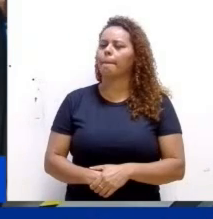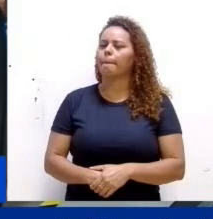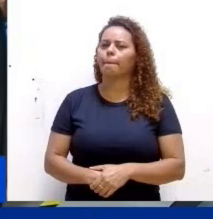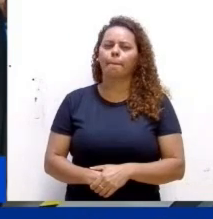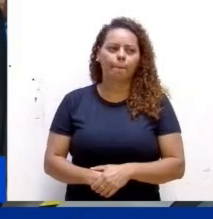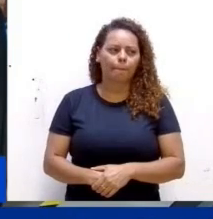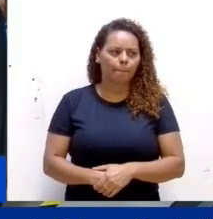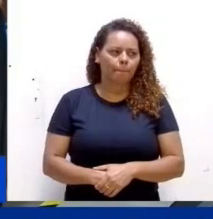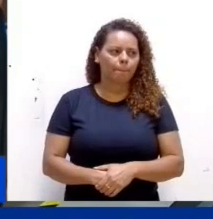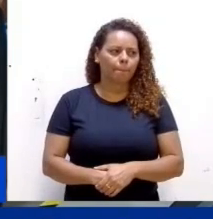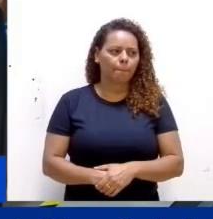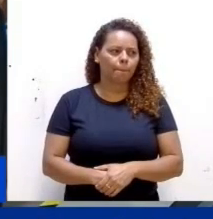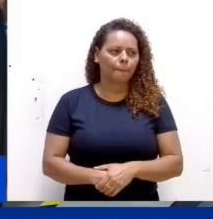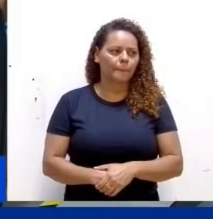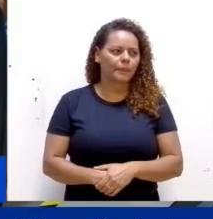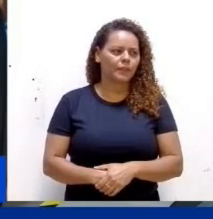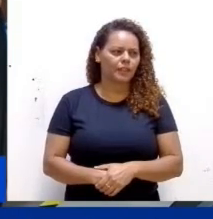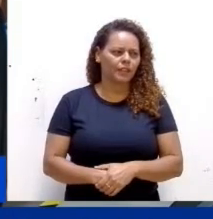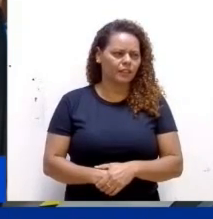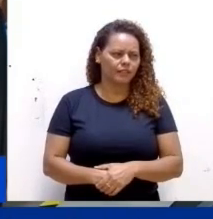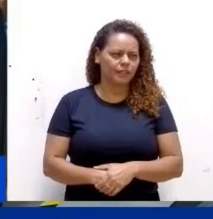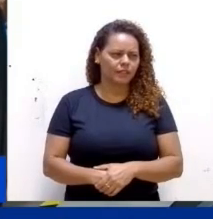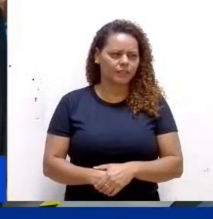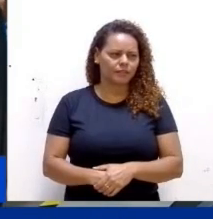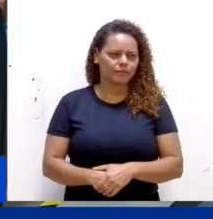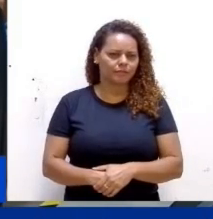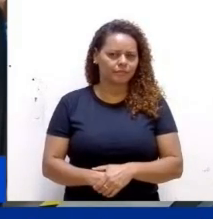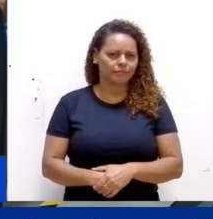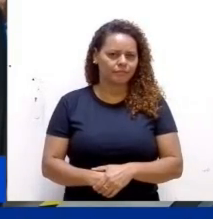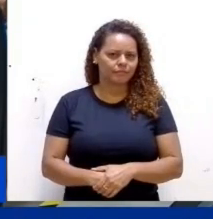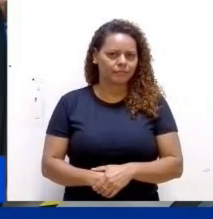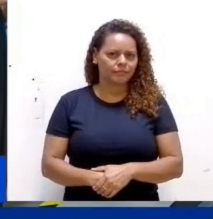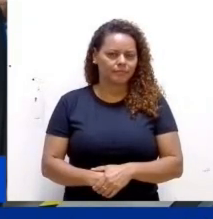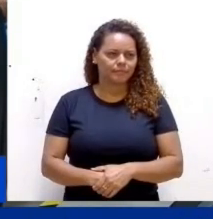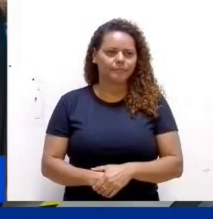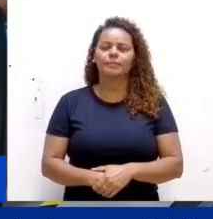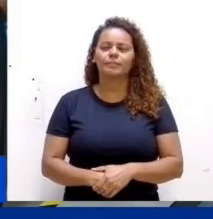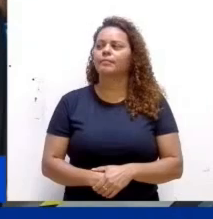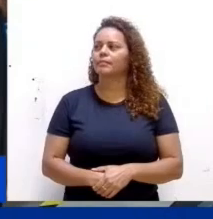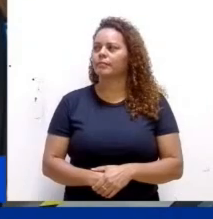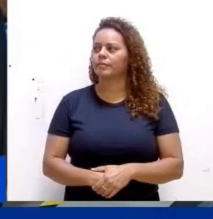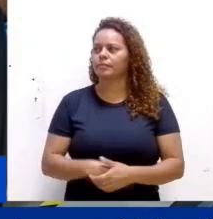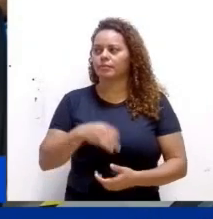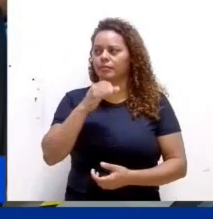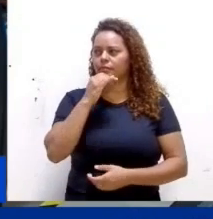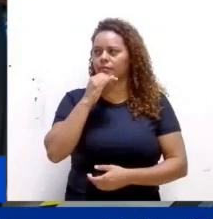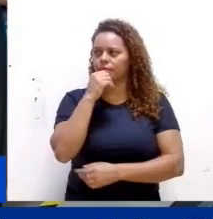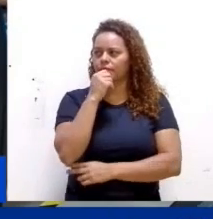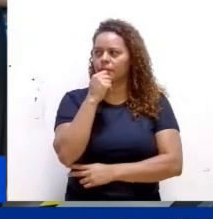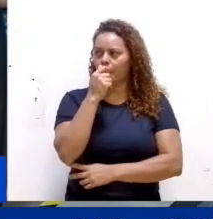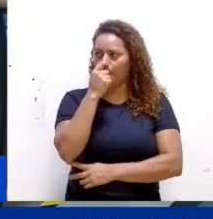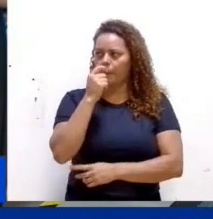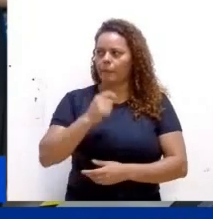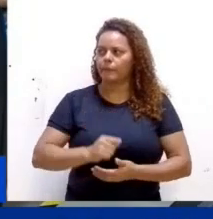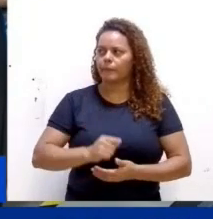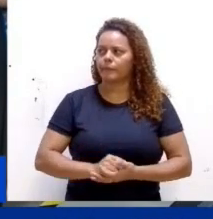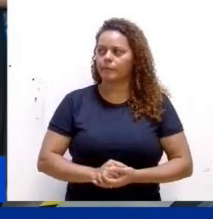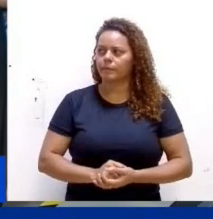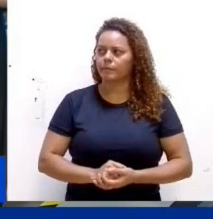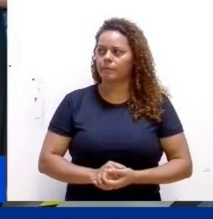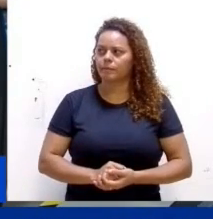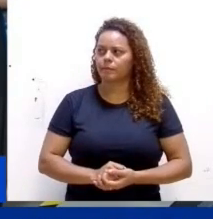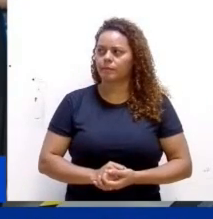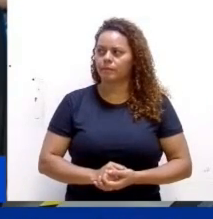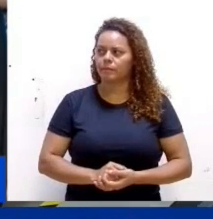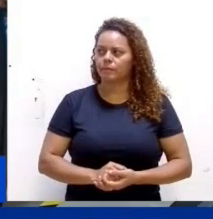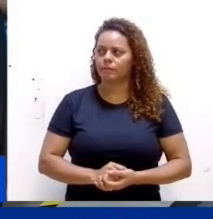de dividir depois 50%. Sim. No caso, um exemplo, o meu parceiro, a gente tinha 50 mil na conta,